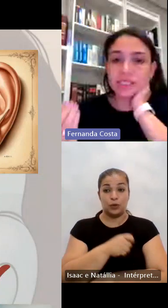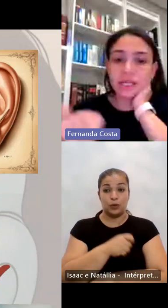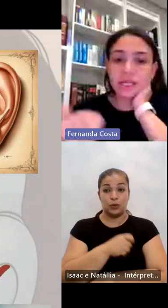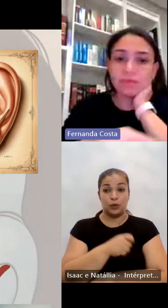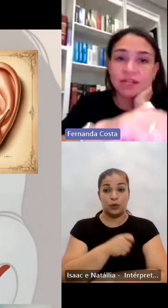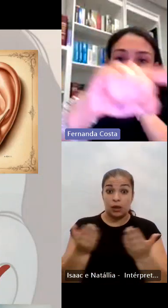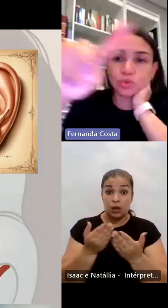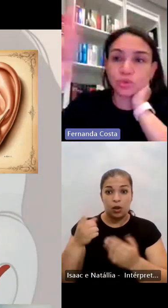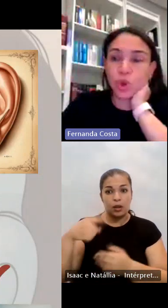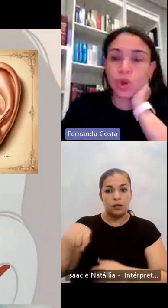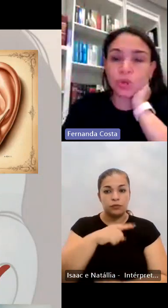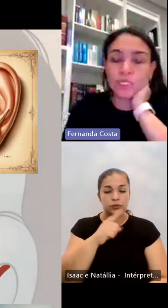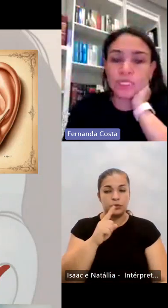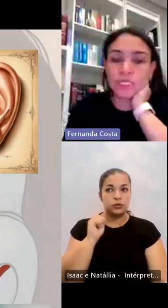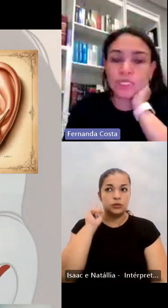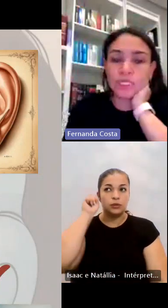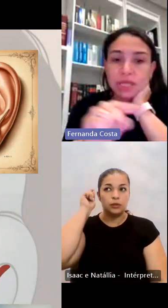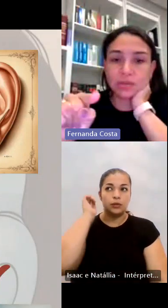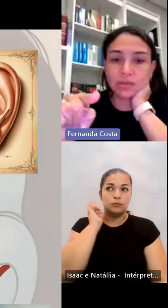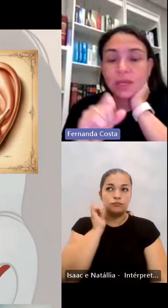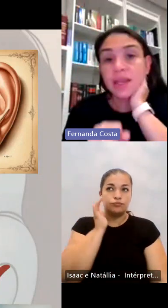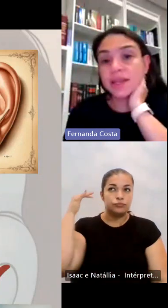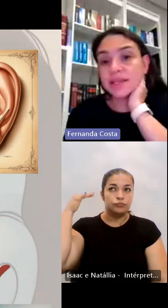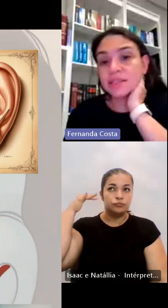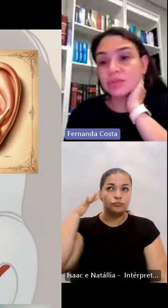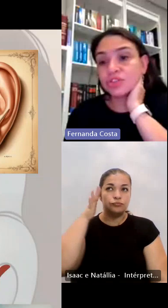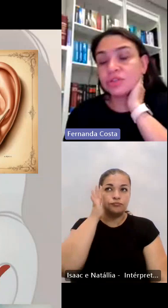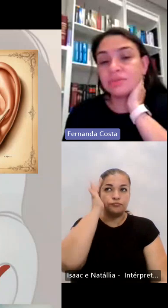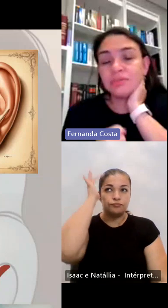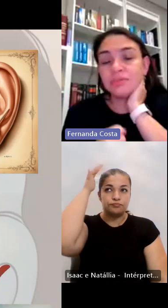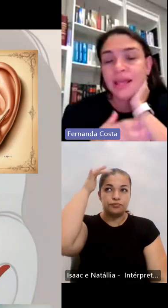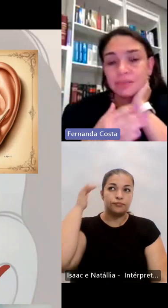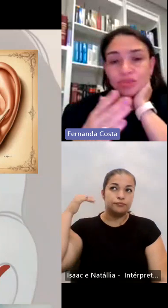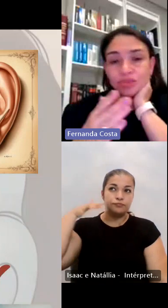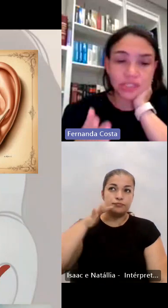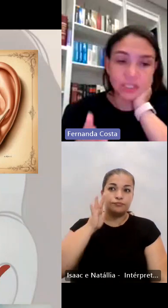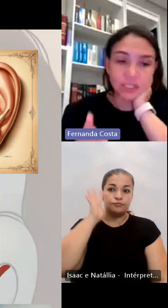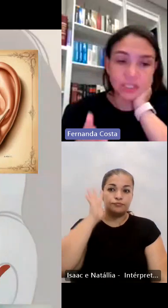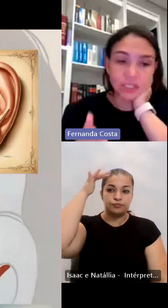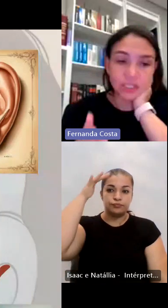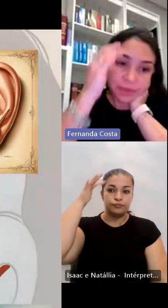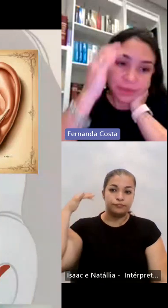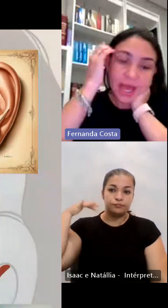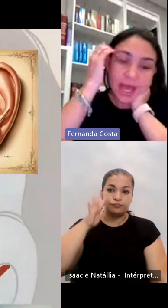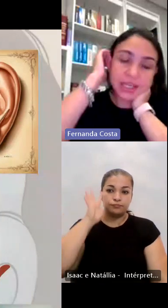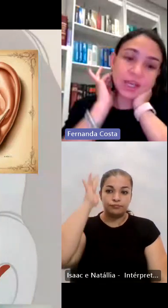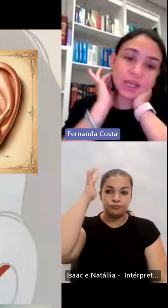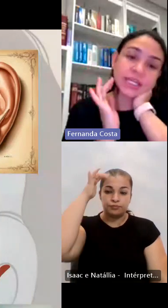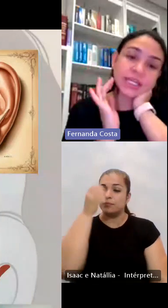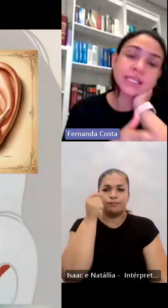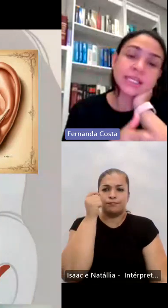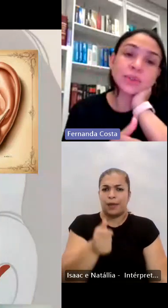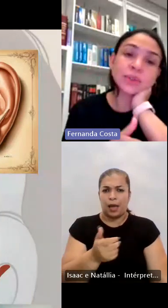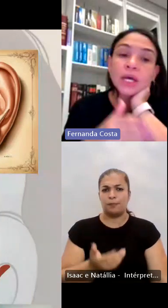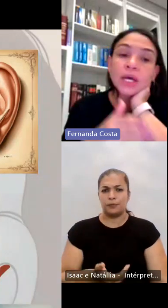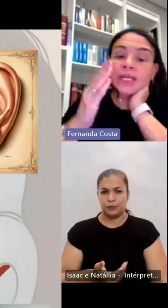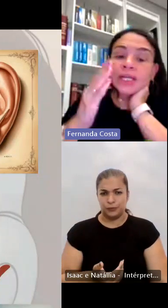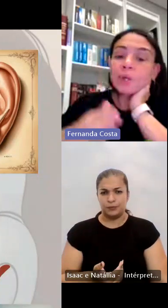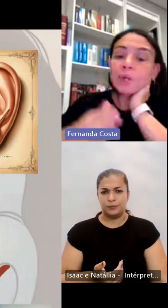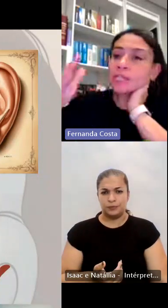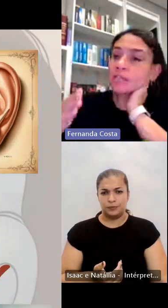vocês estão fazendo todo esse processo em questão de milésimos de segundos. Aqui fica